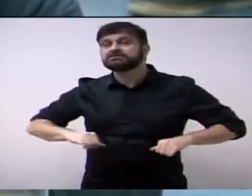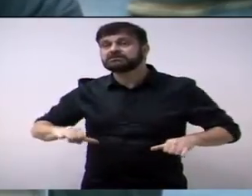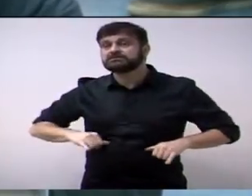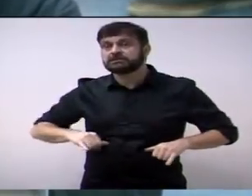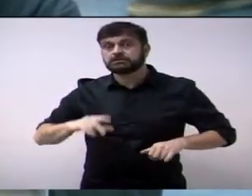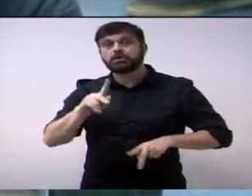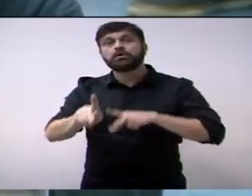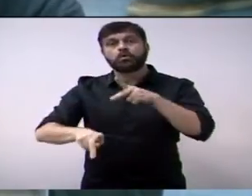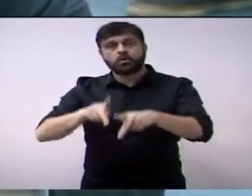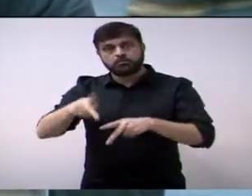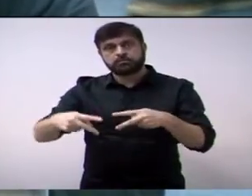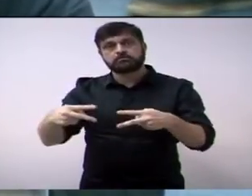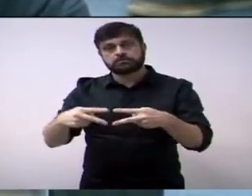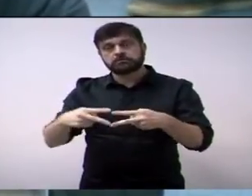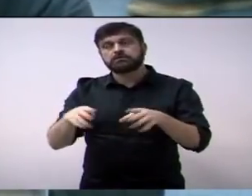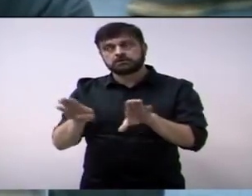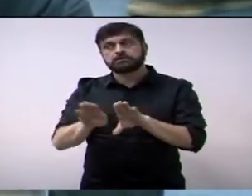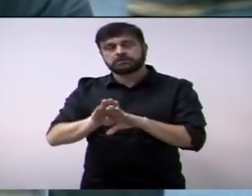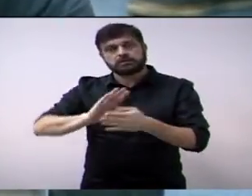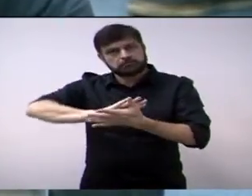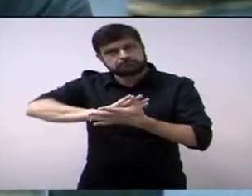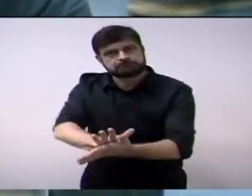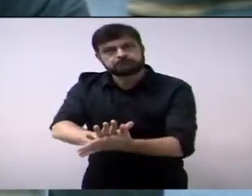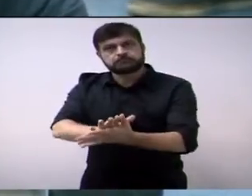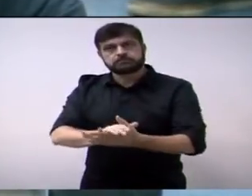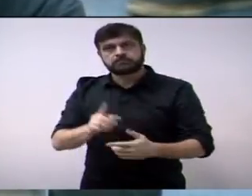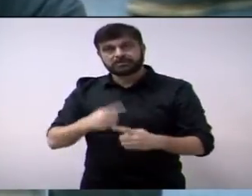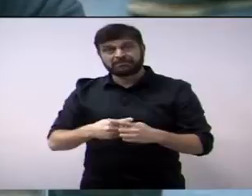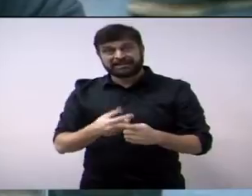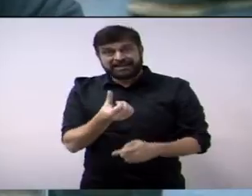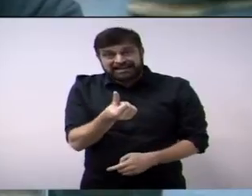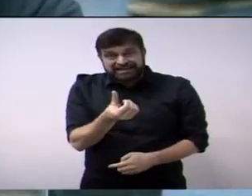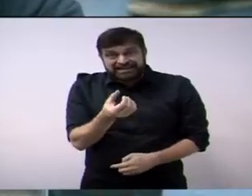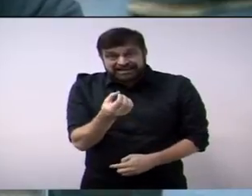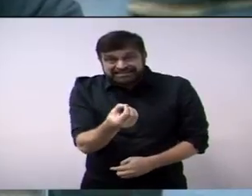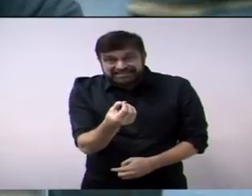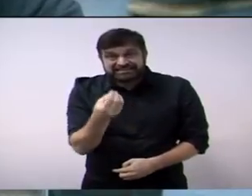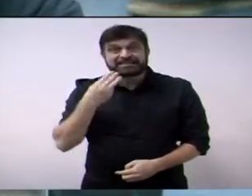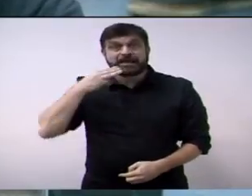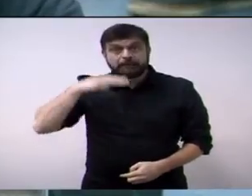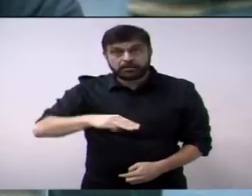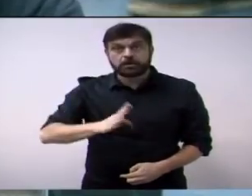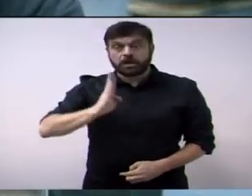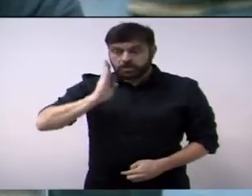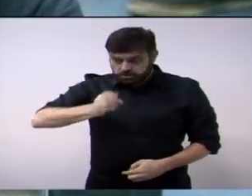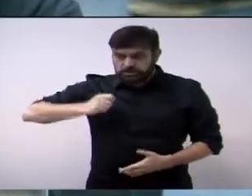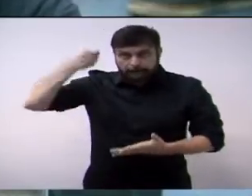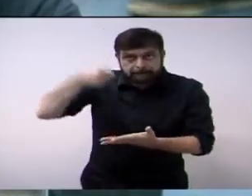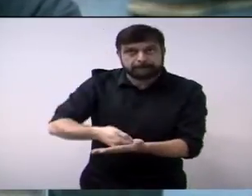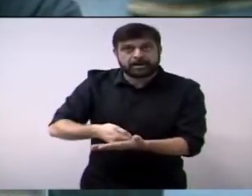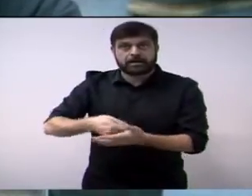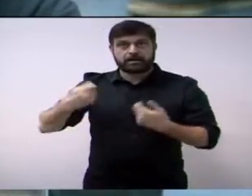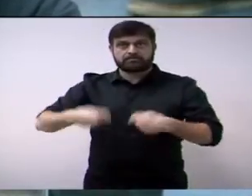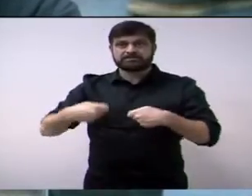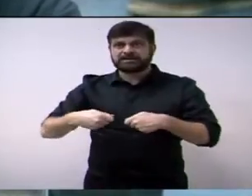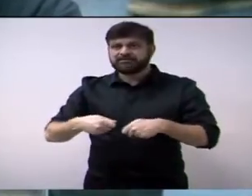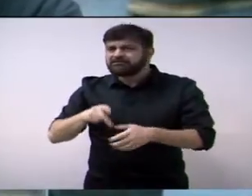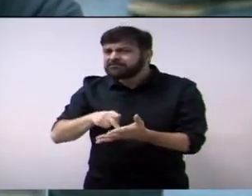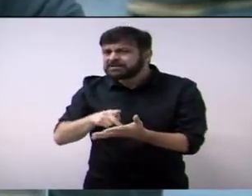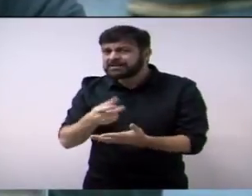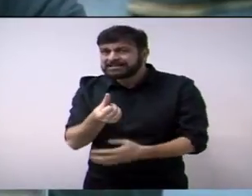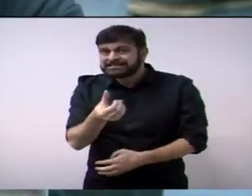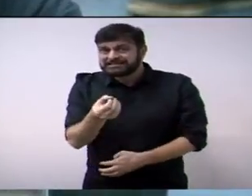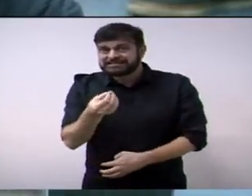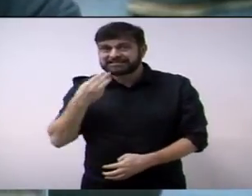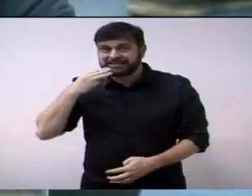também é a nossa população, porque esses 60 milhões já era para ter sido pagos, e, na verdade, não são 60 milhões, é